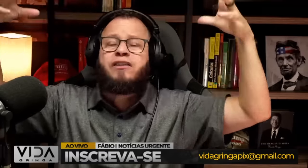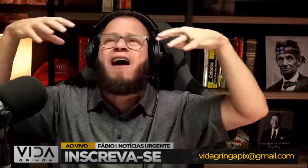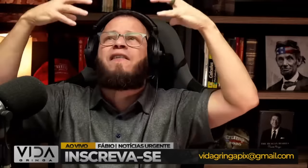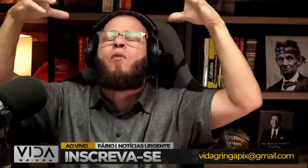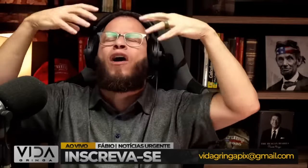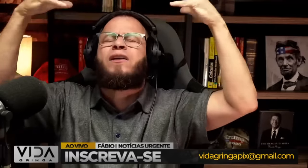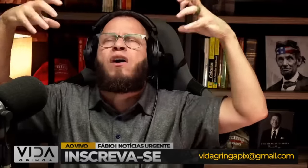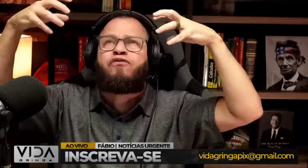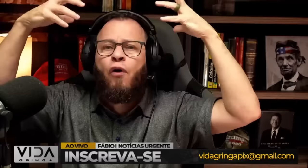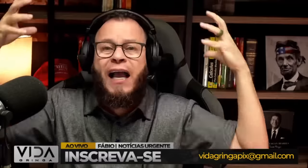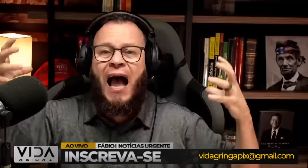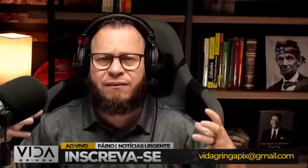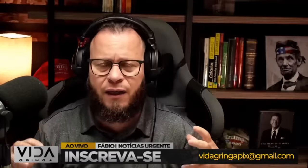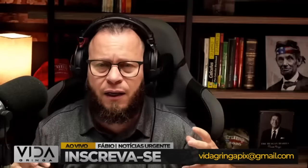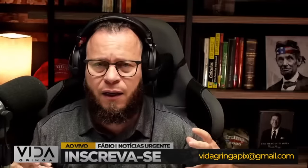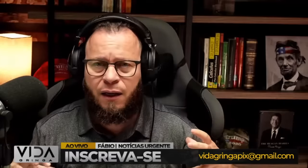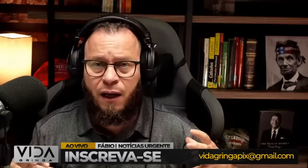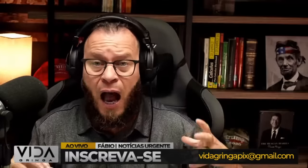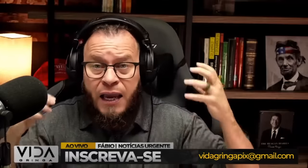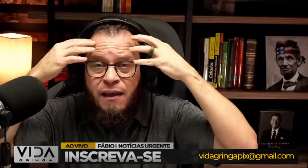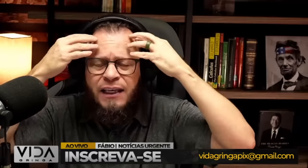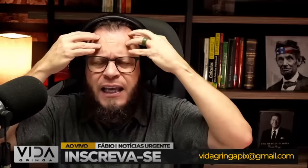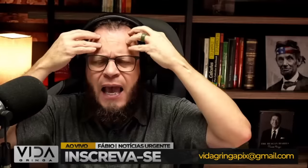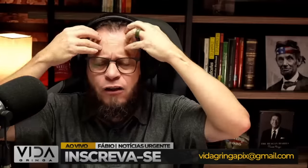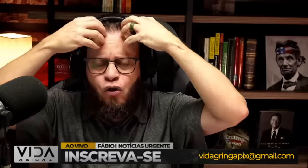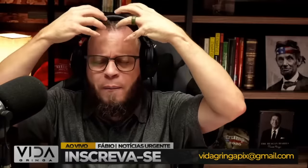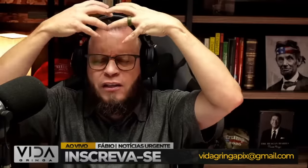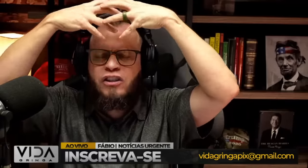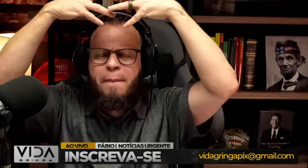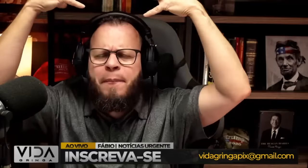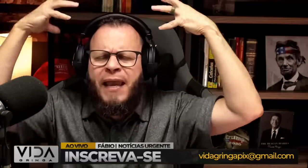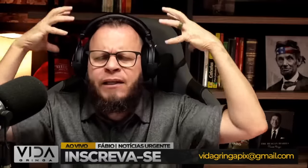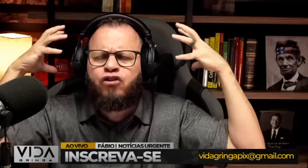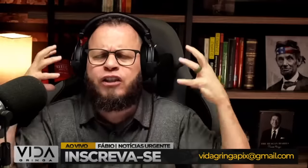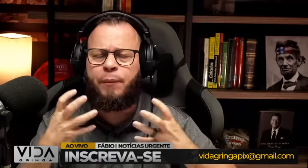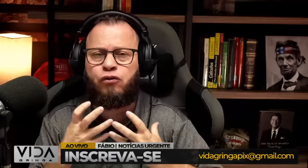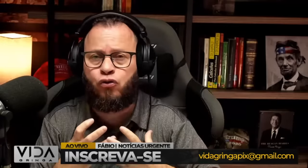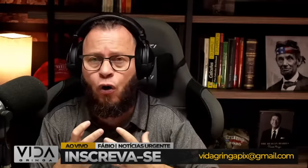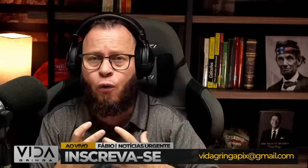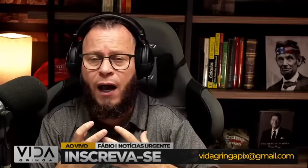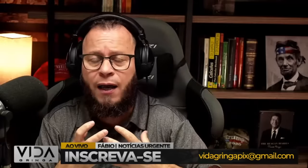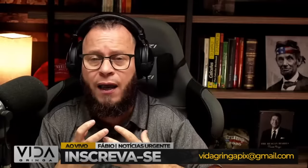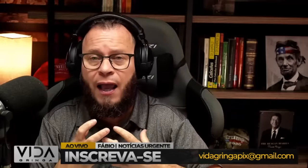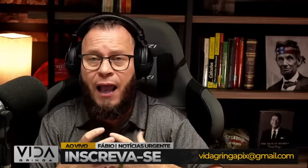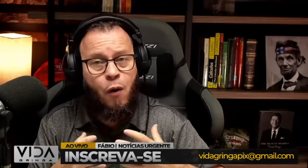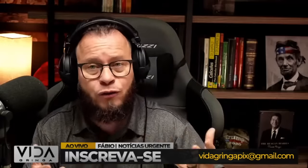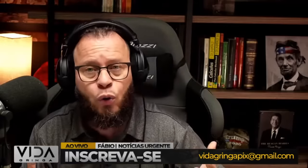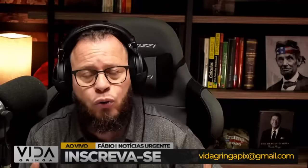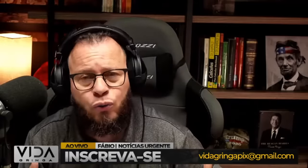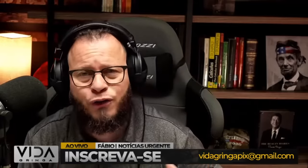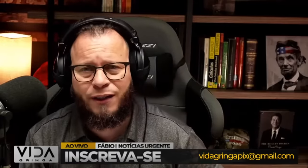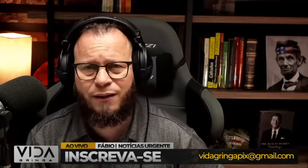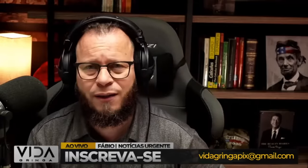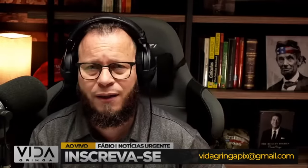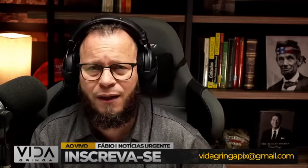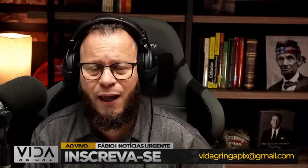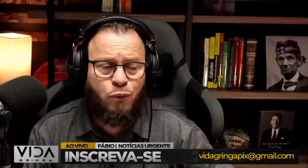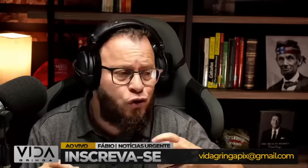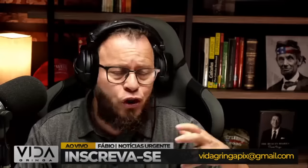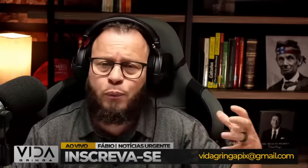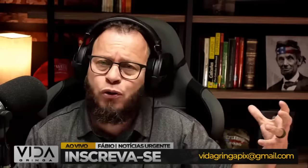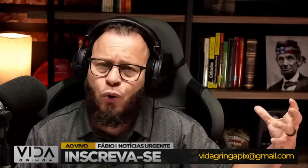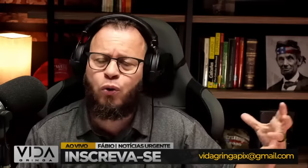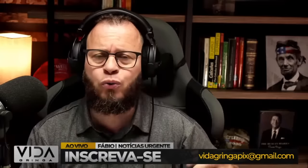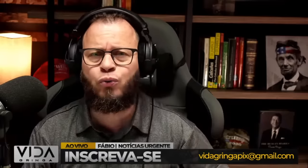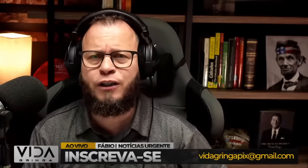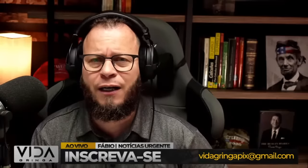que estava morrendo afogada ainda que era somente na mente da pessoa é uma tortura é um